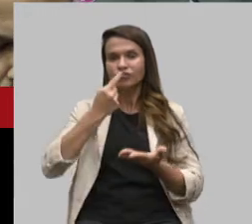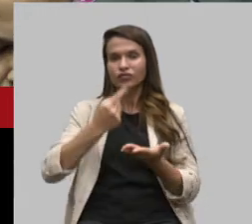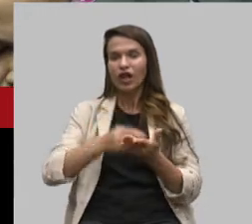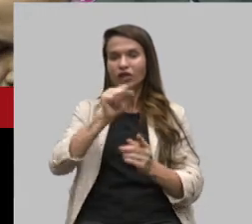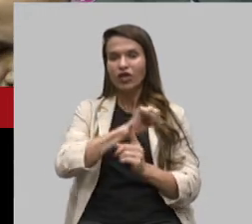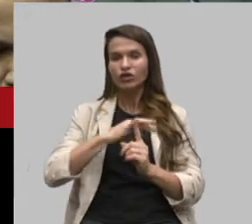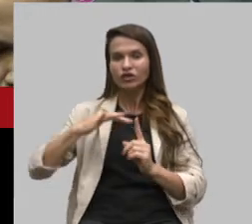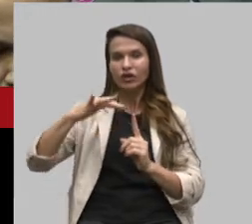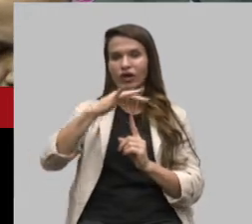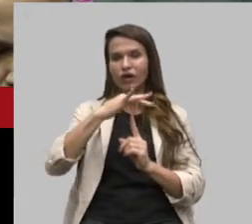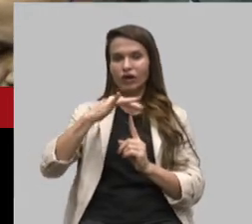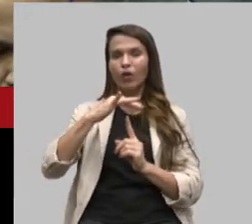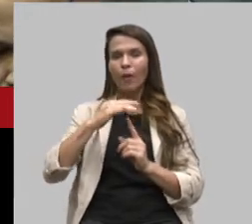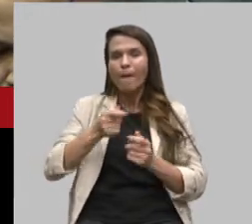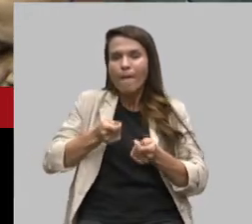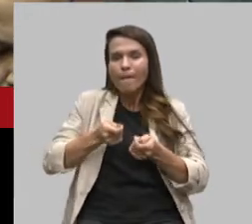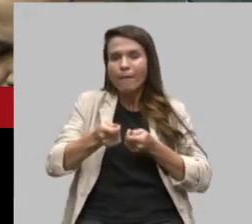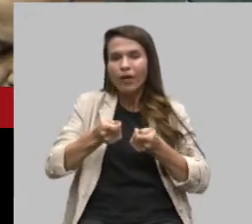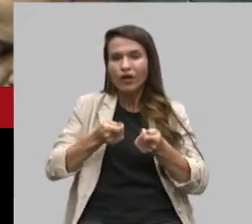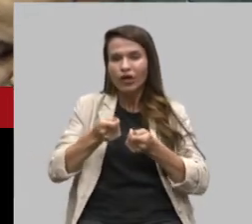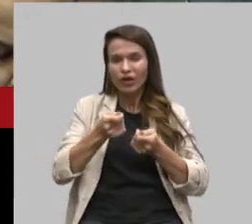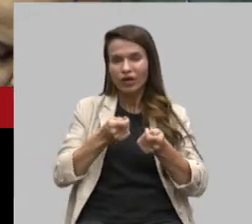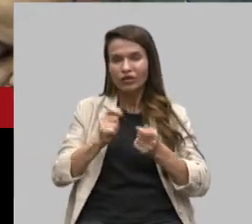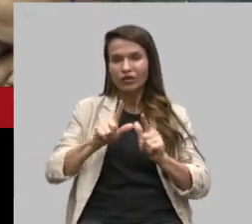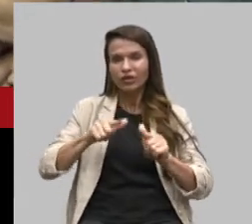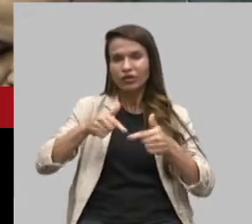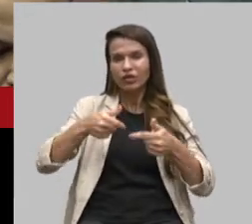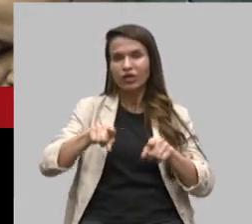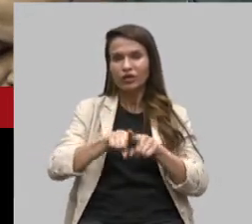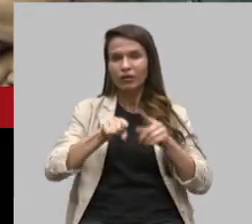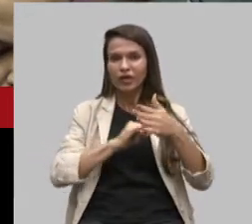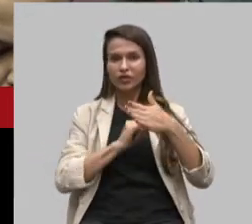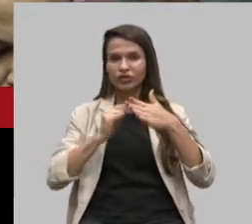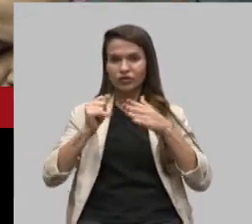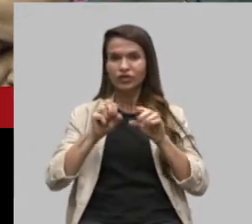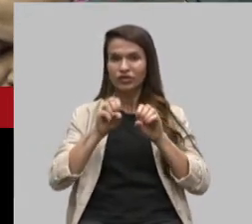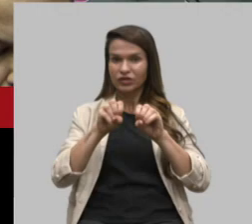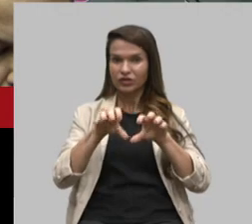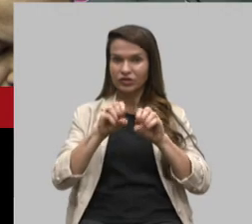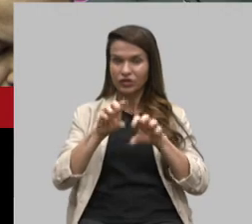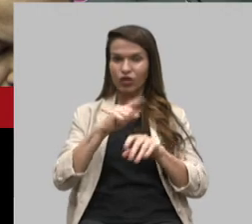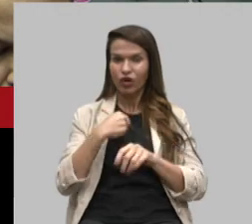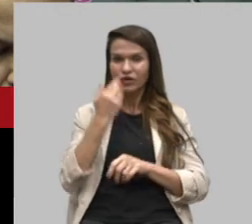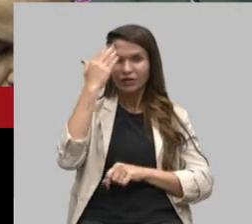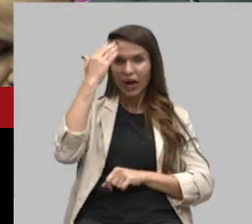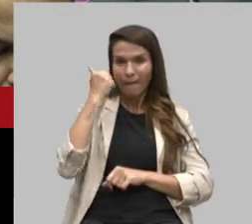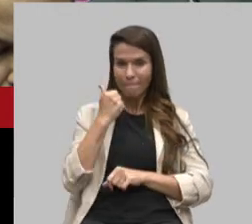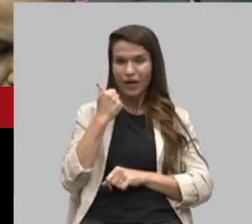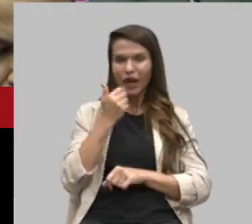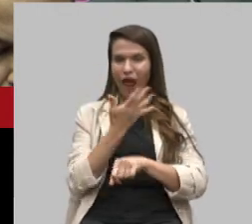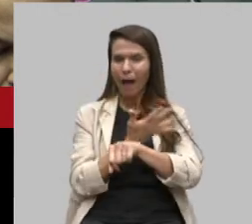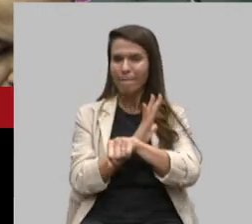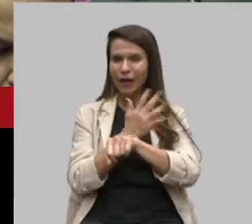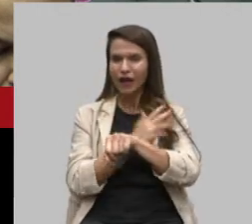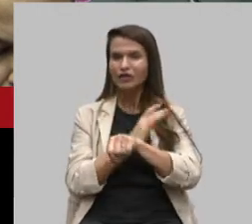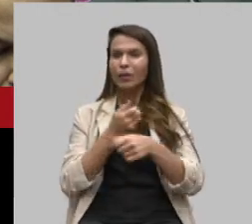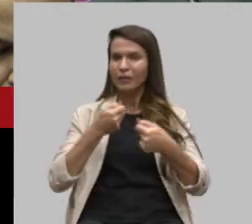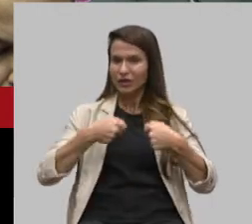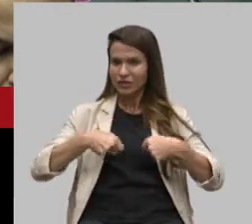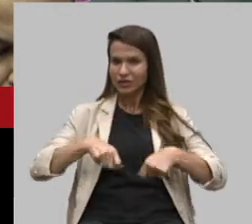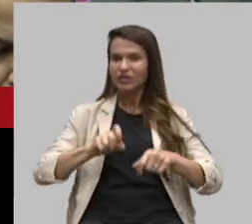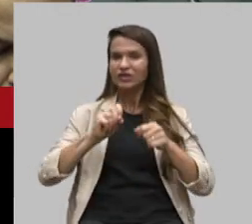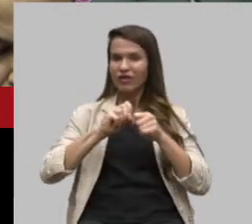no monitoramento das ações e das instituições de ensino nós sabemos que na prática isso deveria ser feito pela